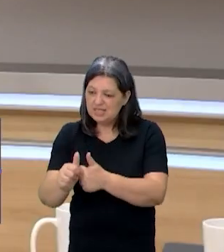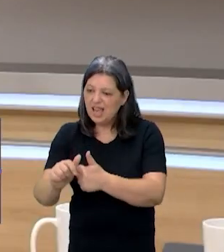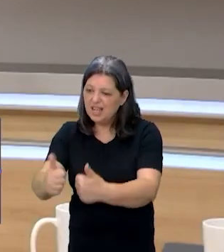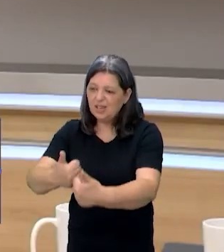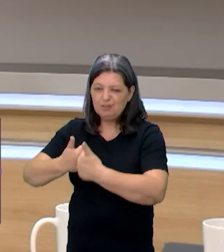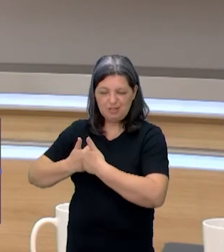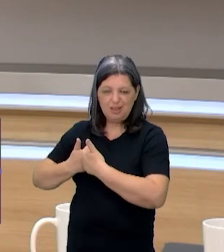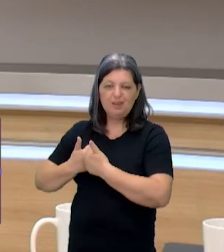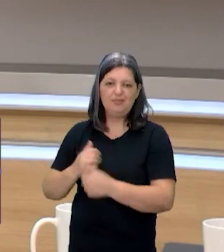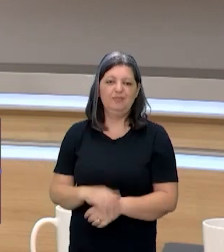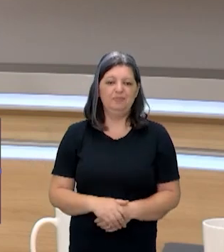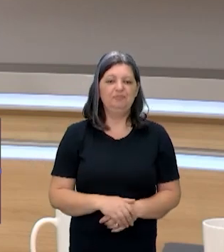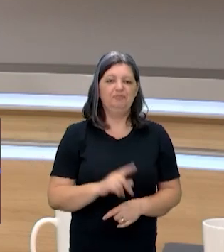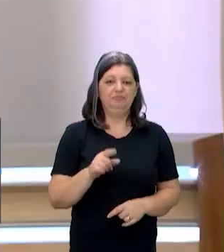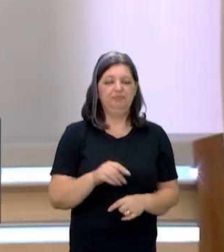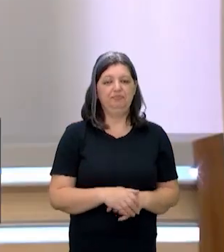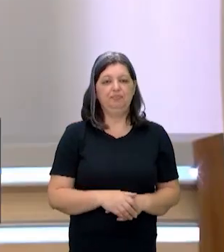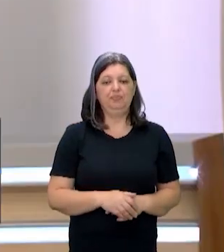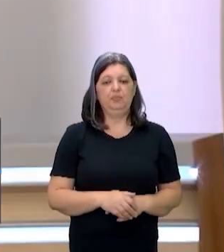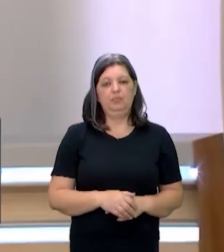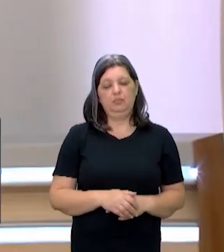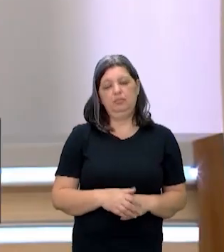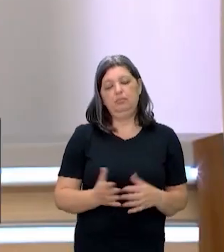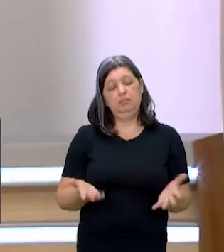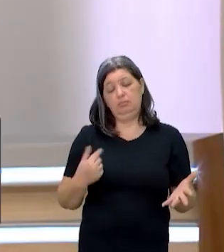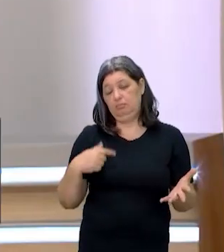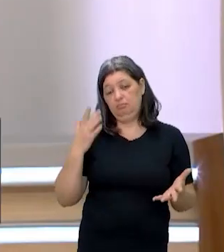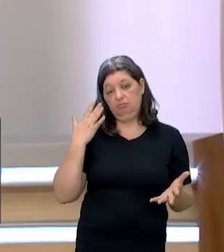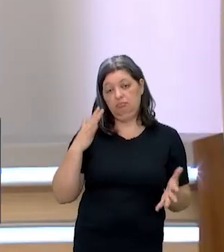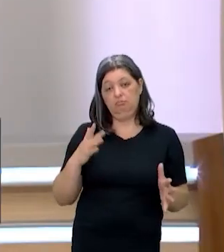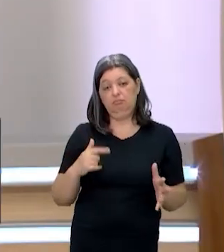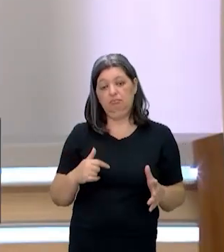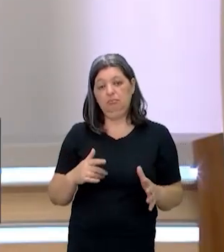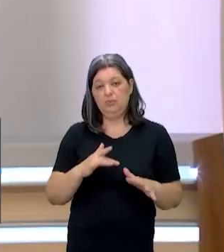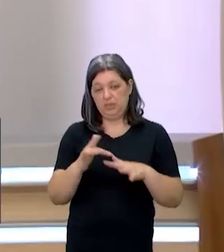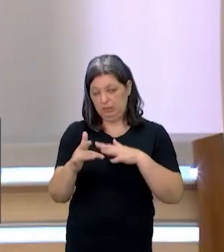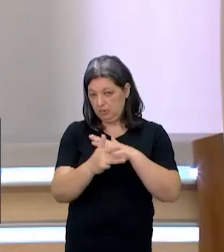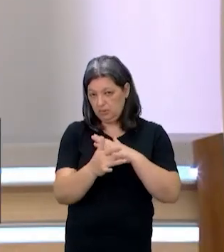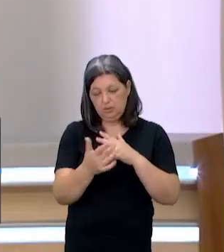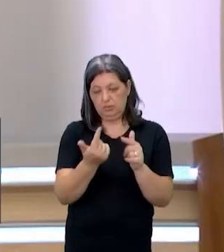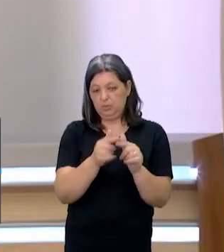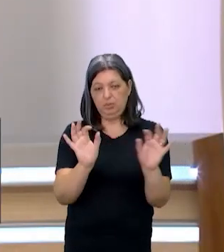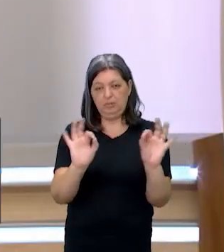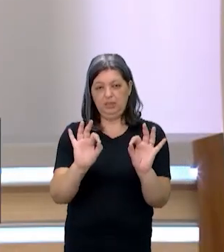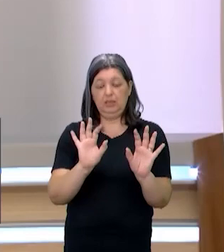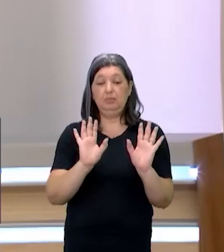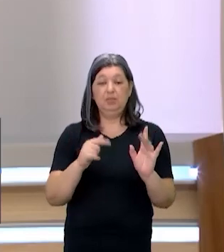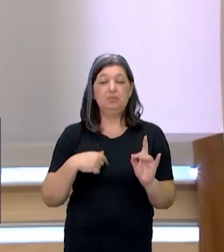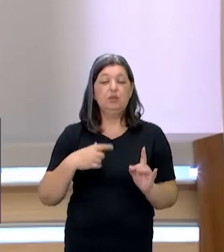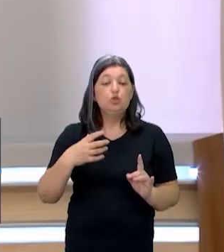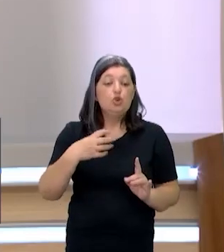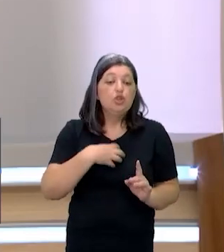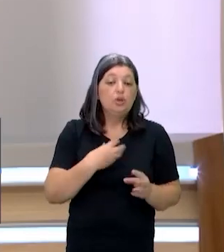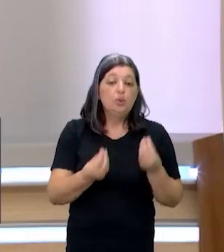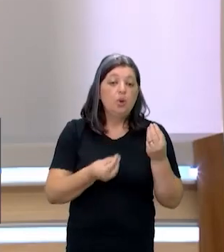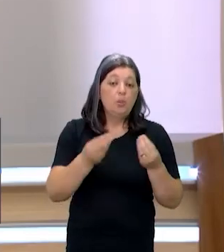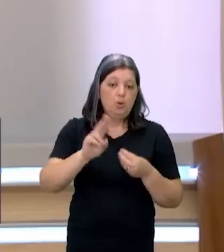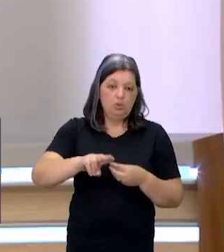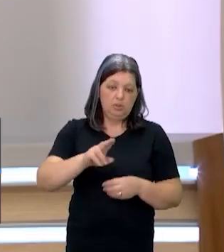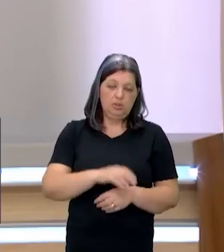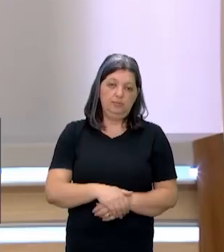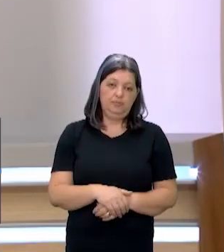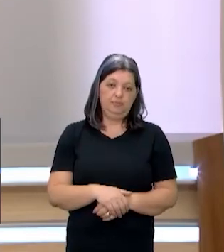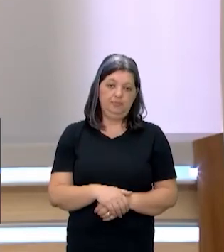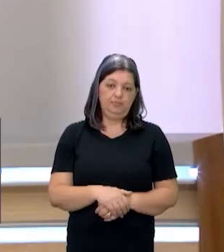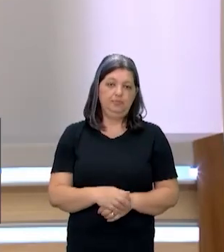Então, tudo bem, não tem nada demais a gente ter aí uma rede social, não é isso, mas é a forma com que é usada, certo?